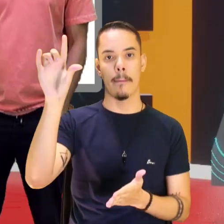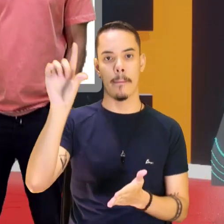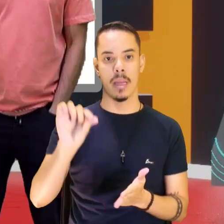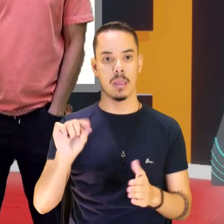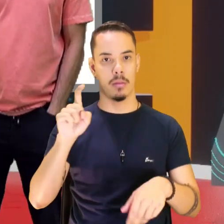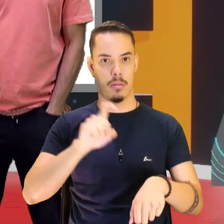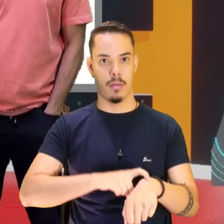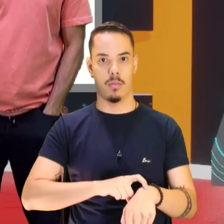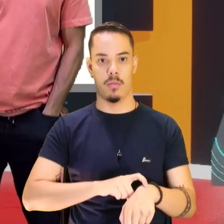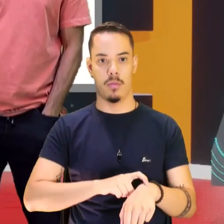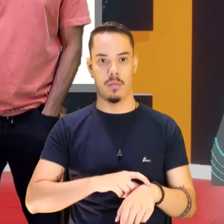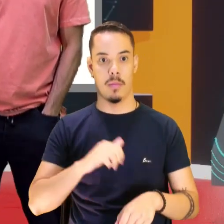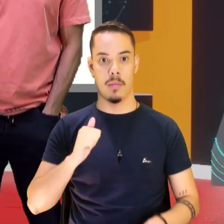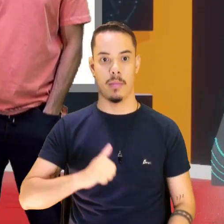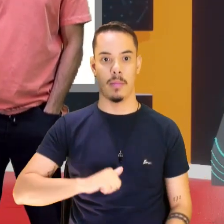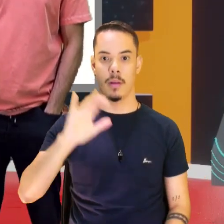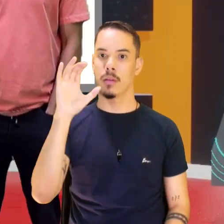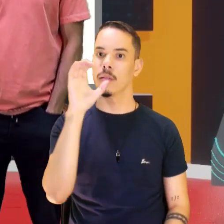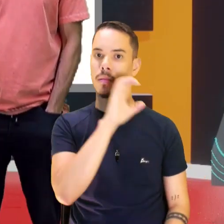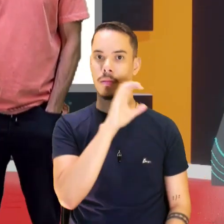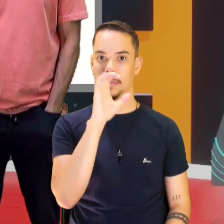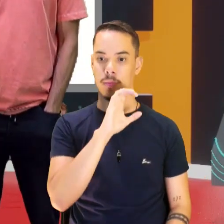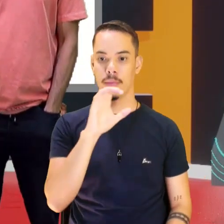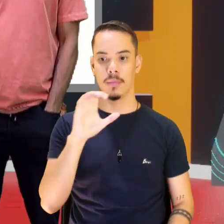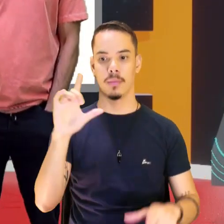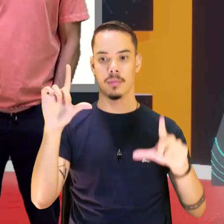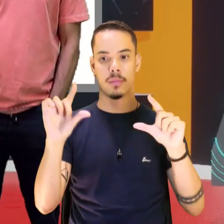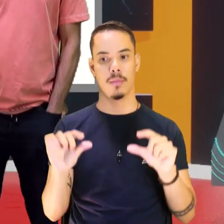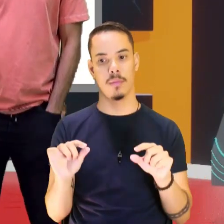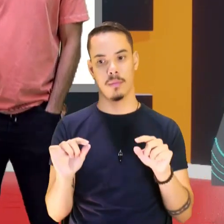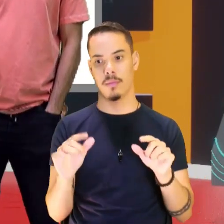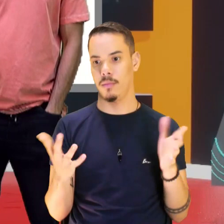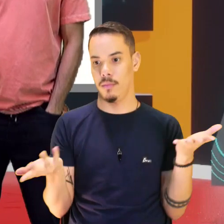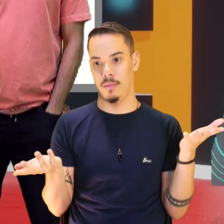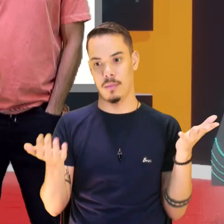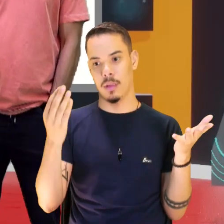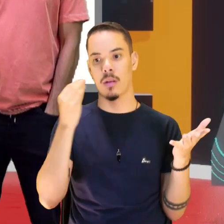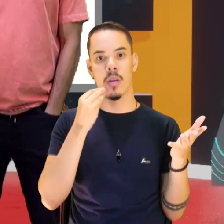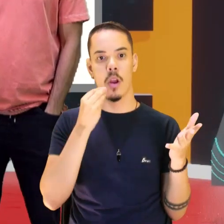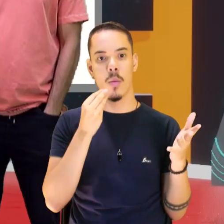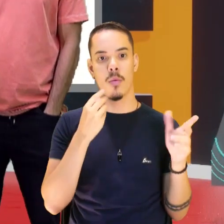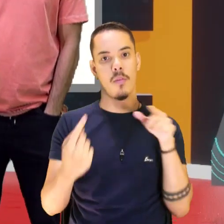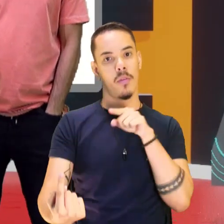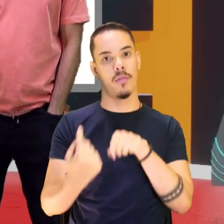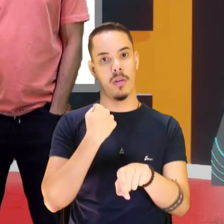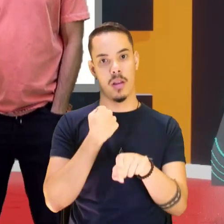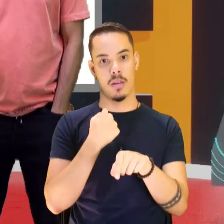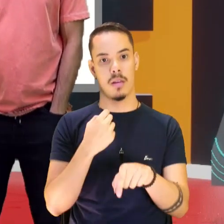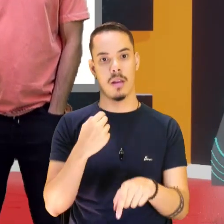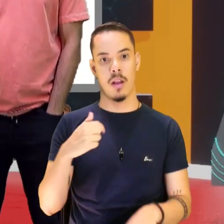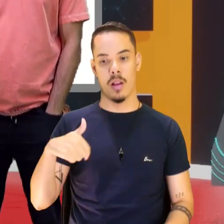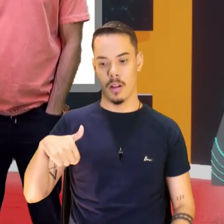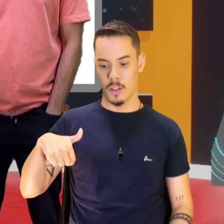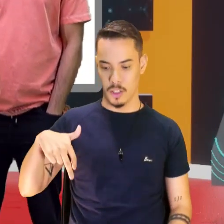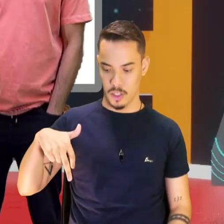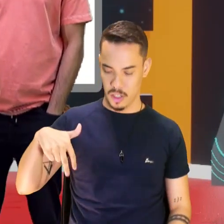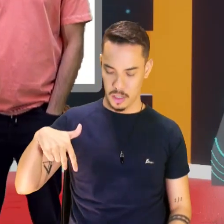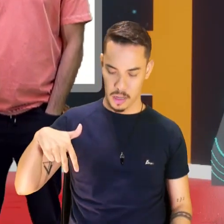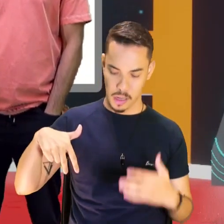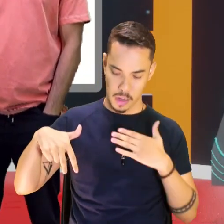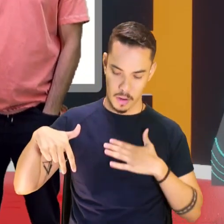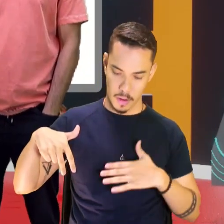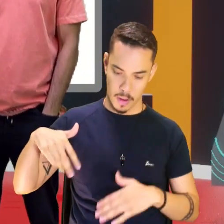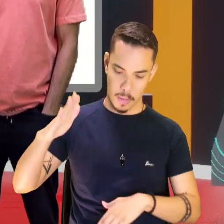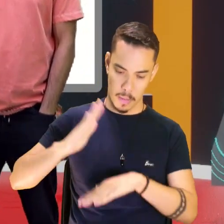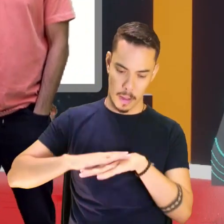Ó, mais rápido, menos tempo. Inversa. Inversa de cara. Agora andei mais devagar, mais